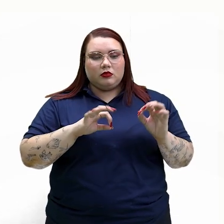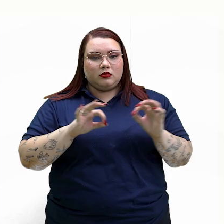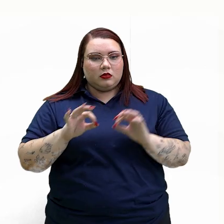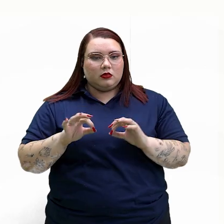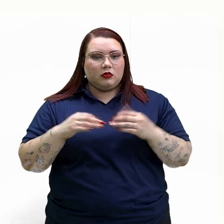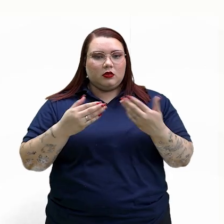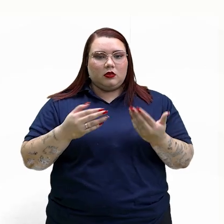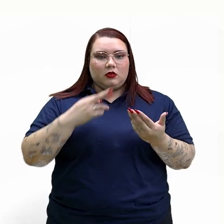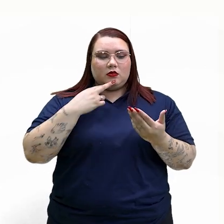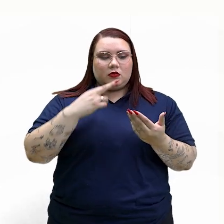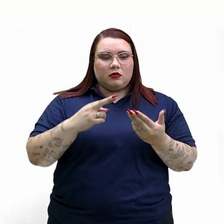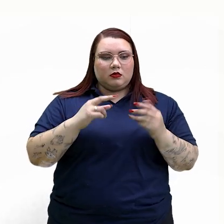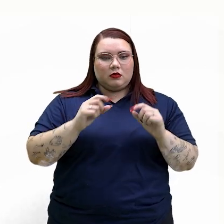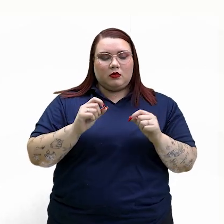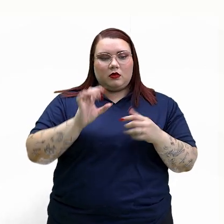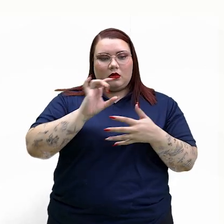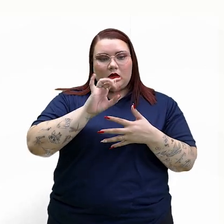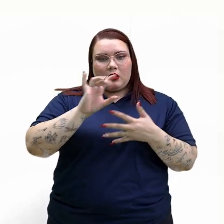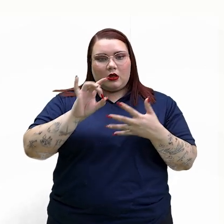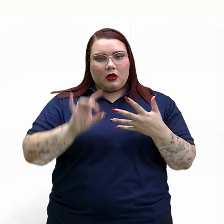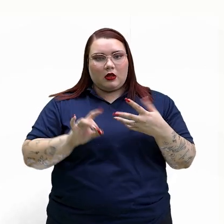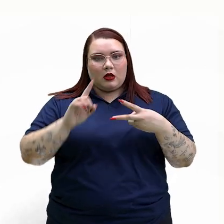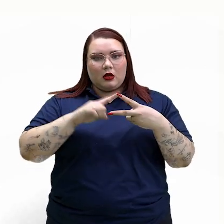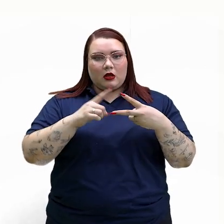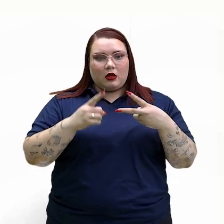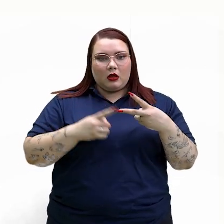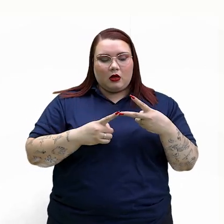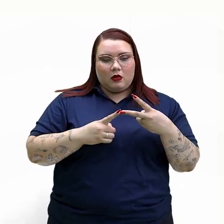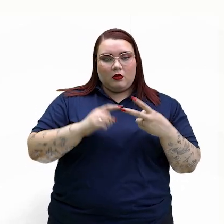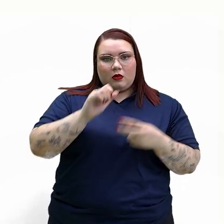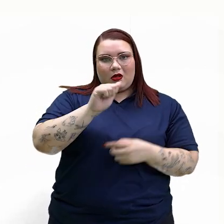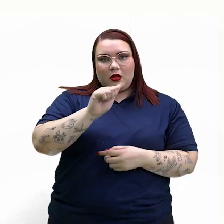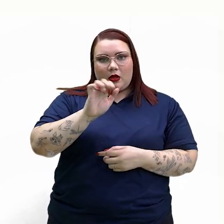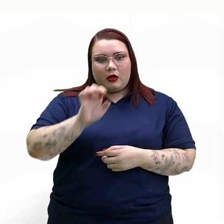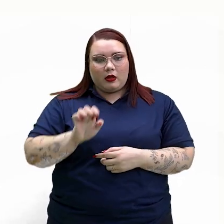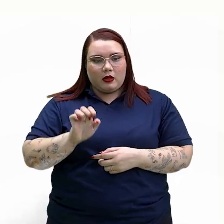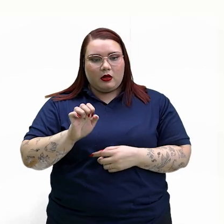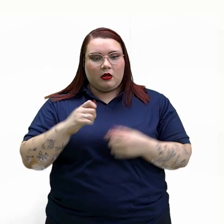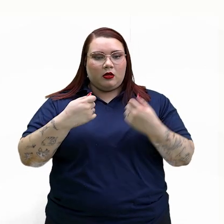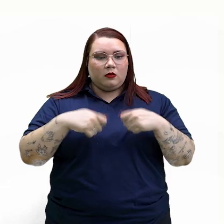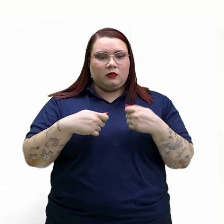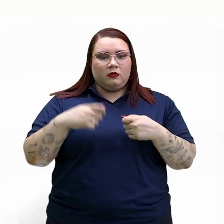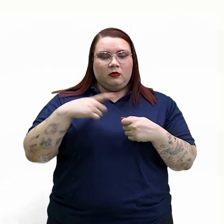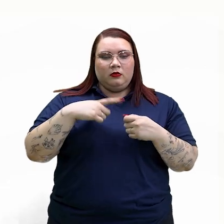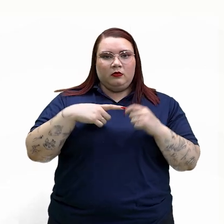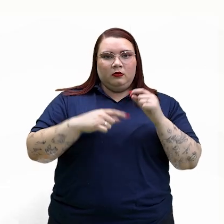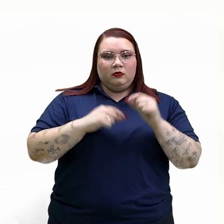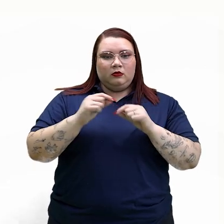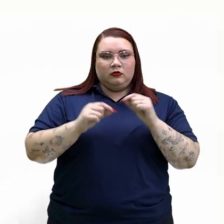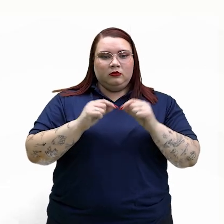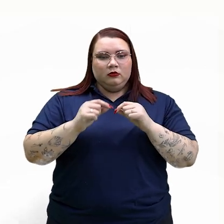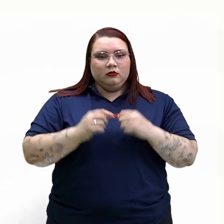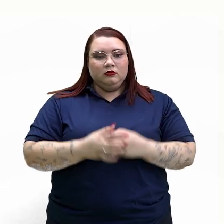vamos ter que cada ângulo externo tem que ter exatamente